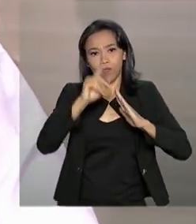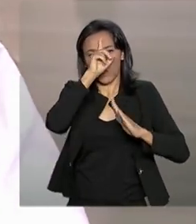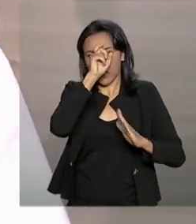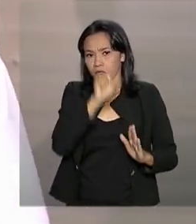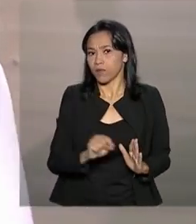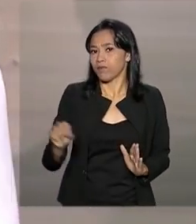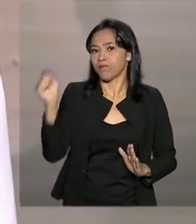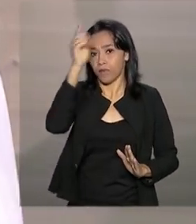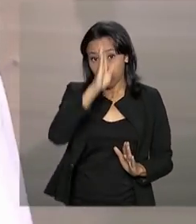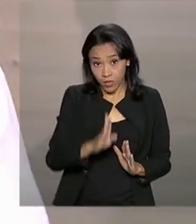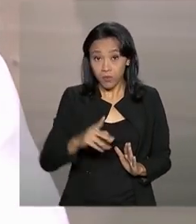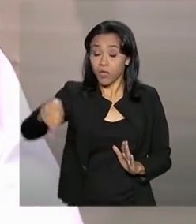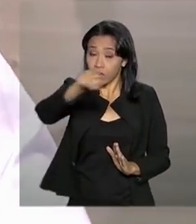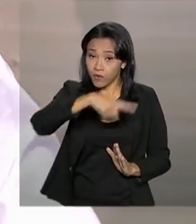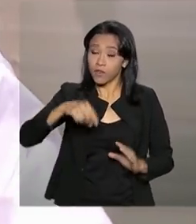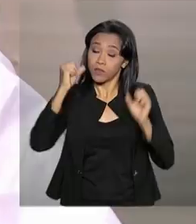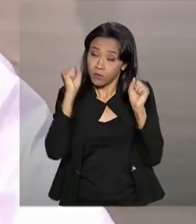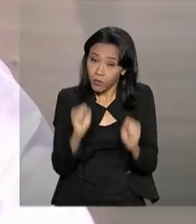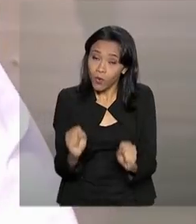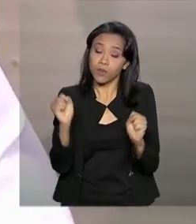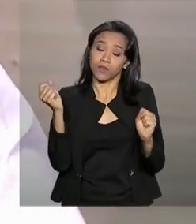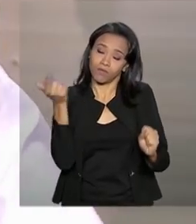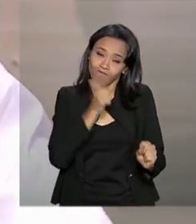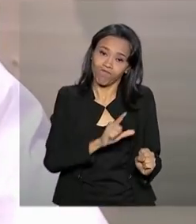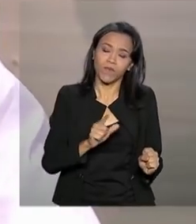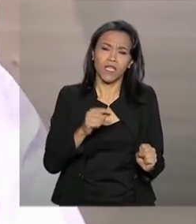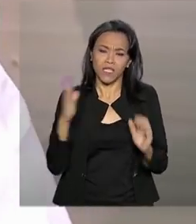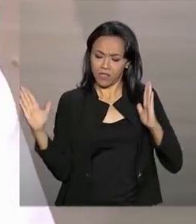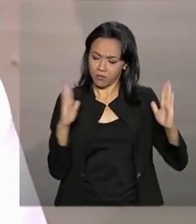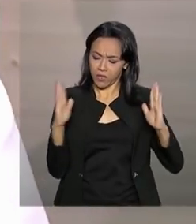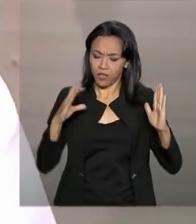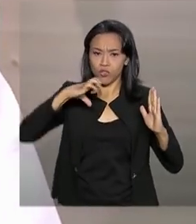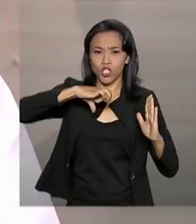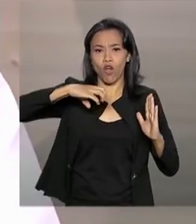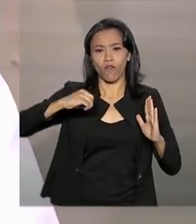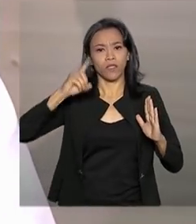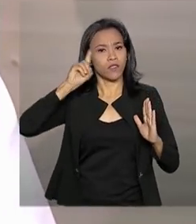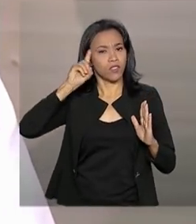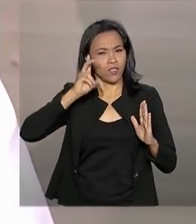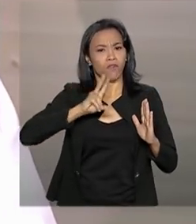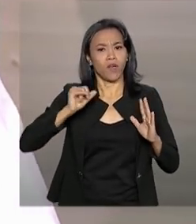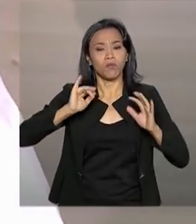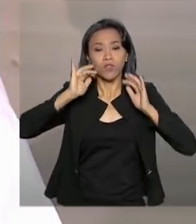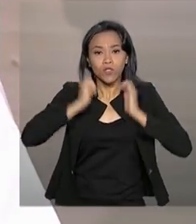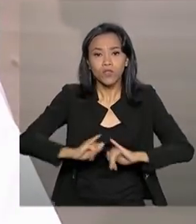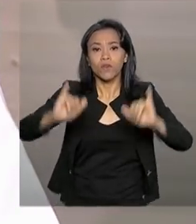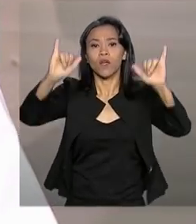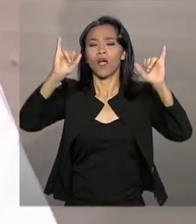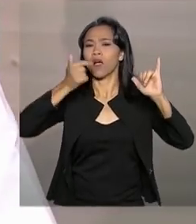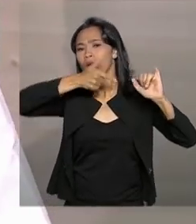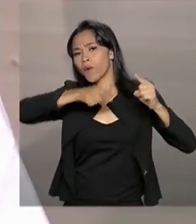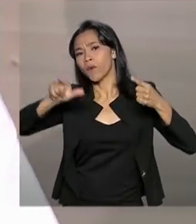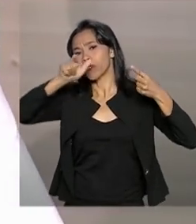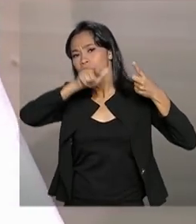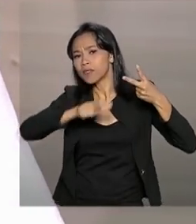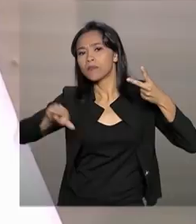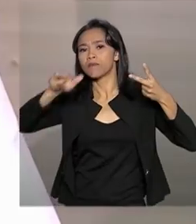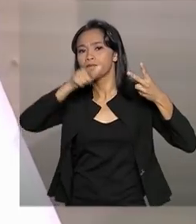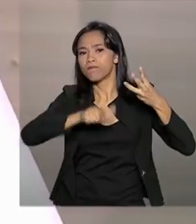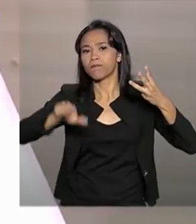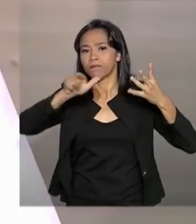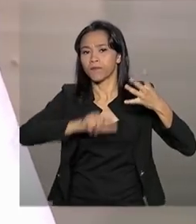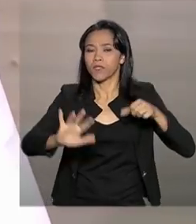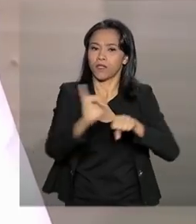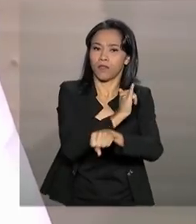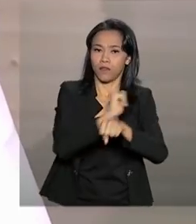Brasil, para que vocês possam reconstruir. E nesses 90 dias, nós devemos lançar uma série de outras